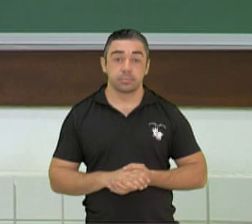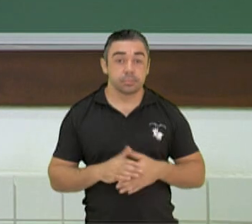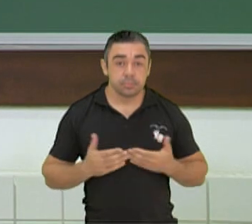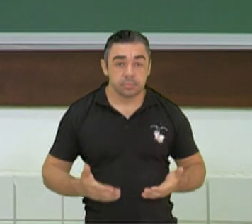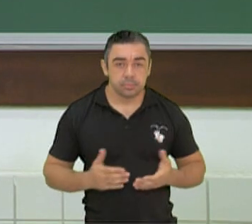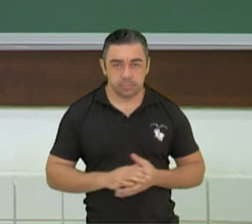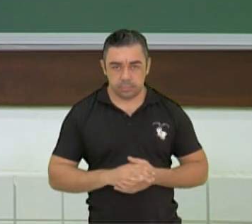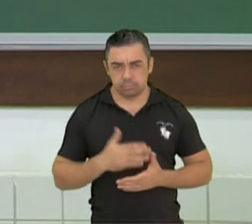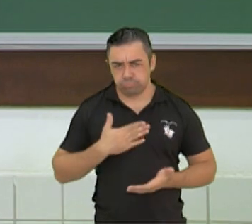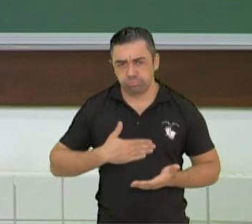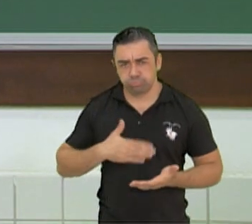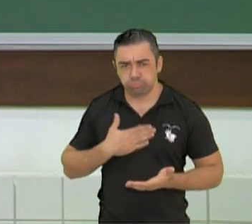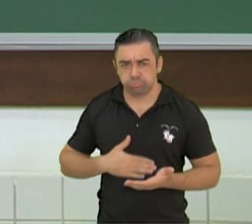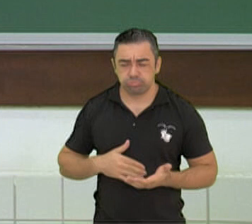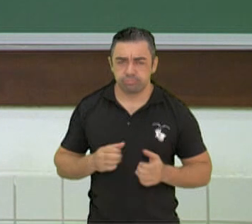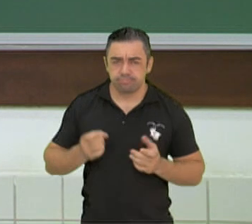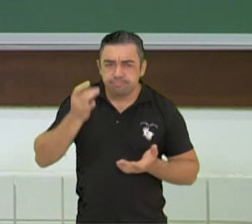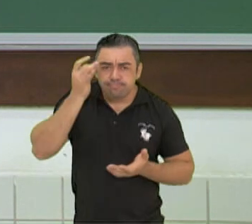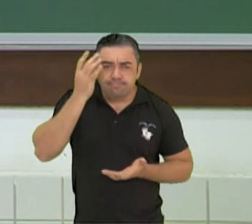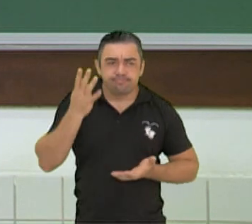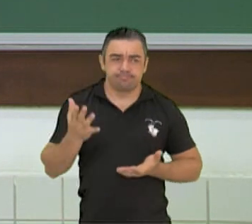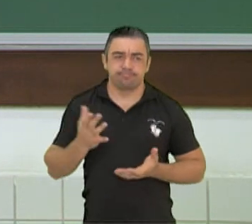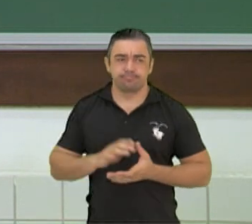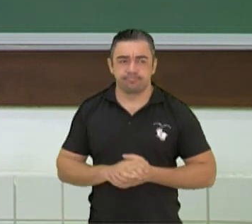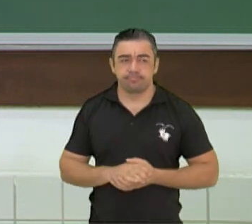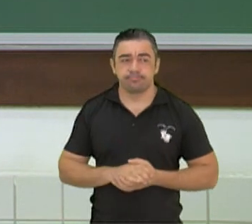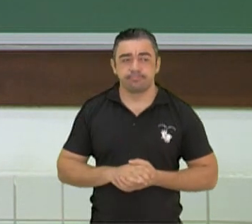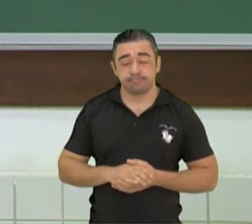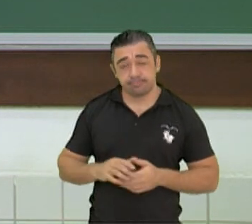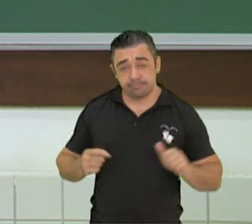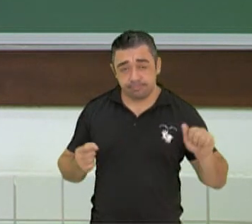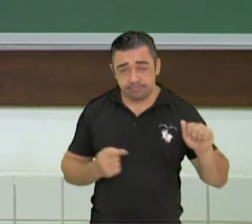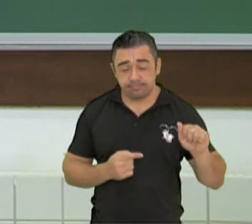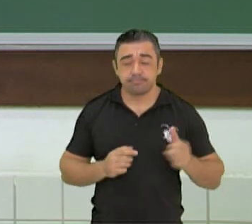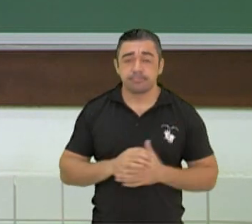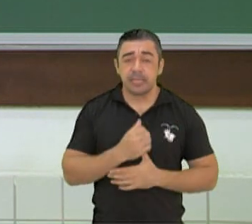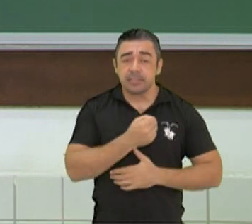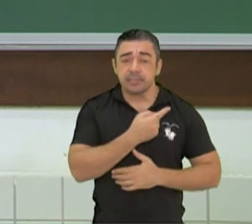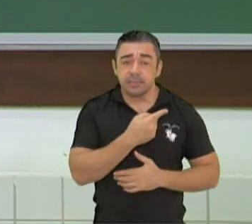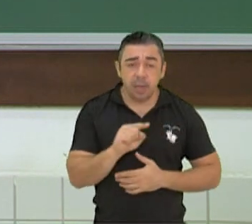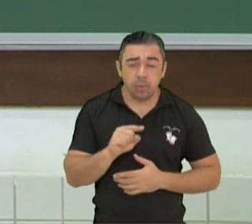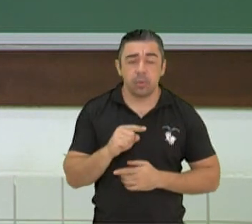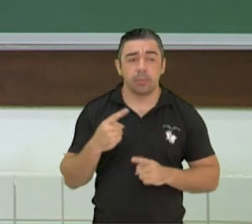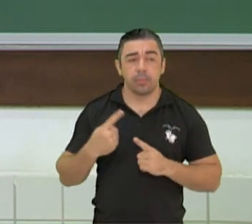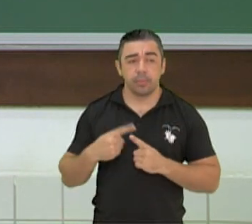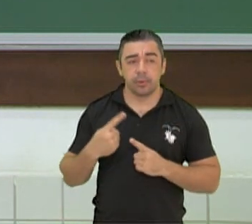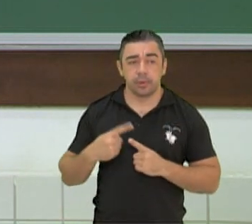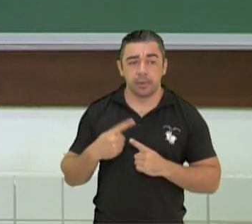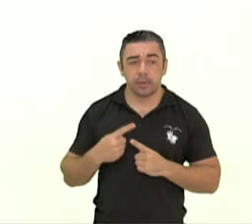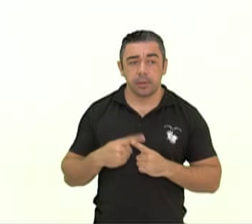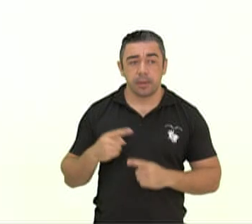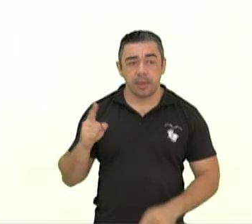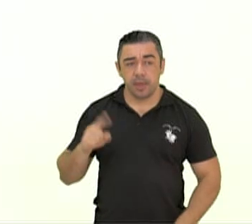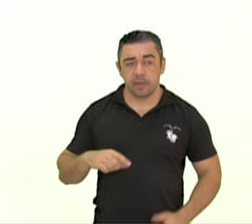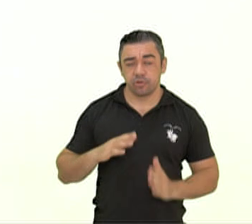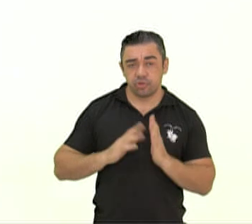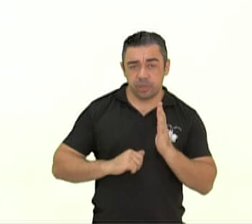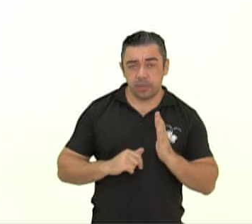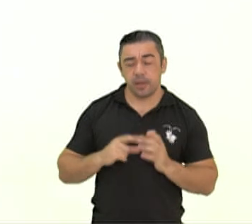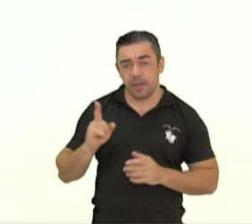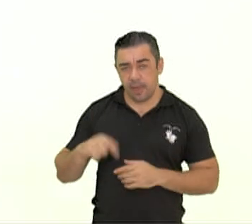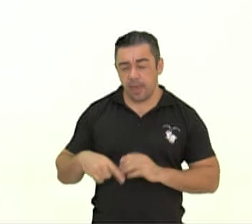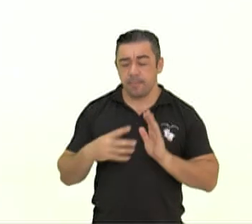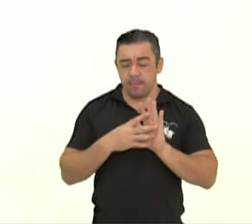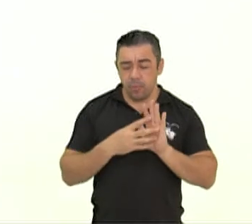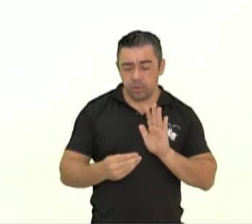Daí, pessoal, tranquilinhos? Muito fácil, né? Então, são ali. Qual o predicado acima nominal? A. São modelos para os